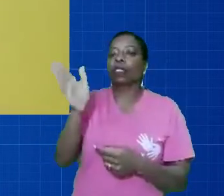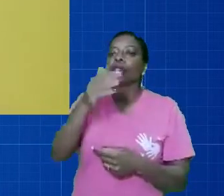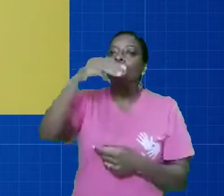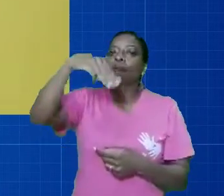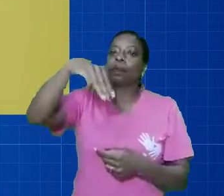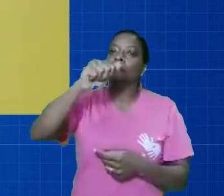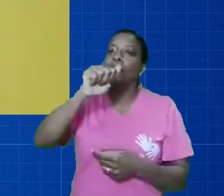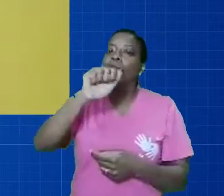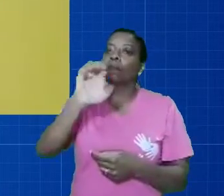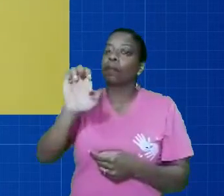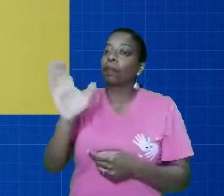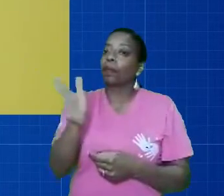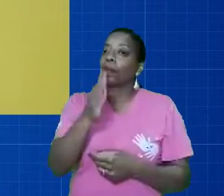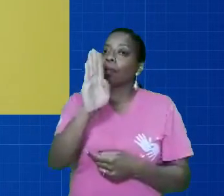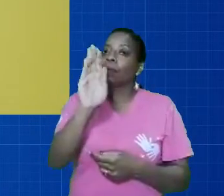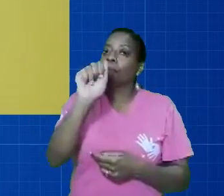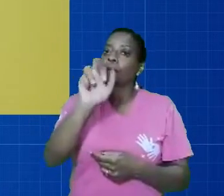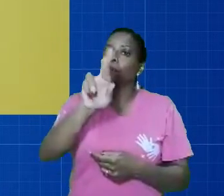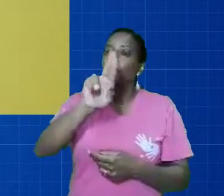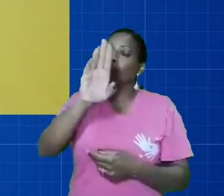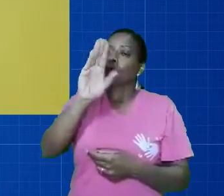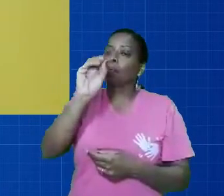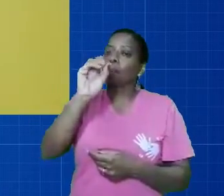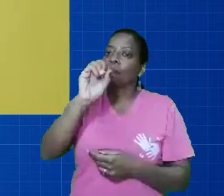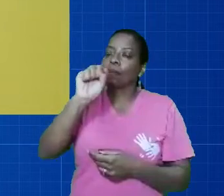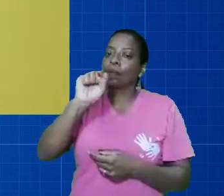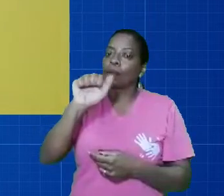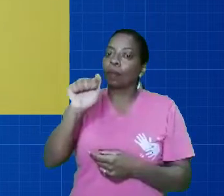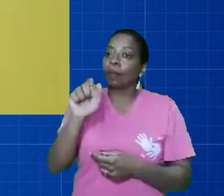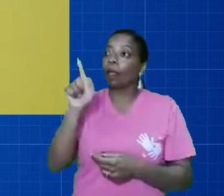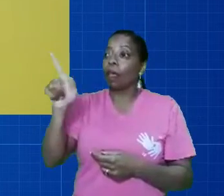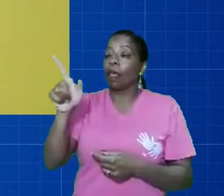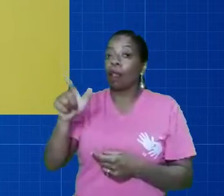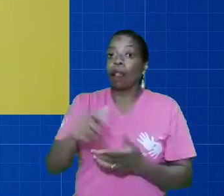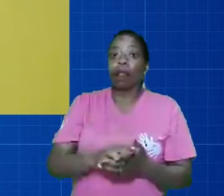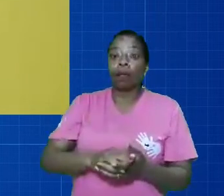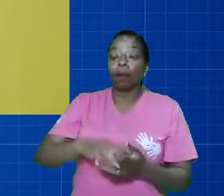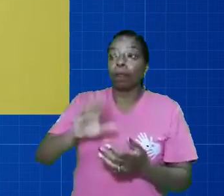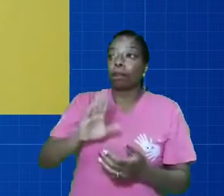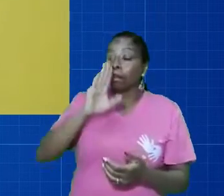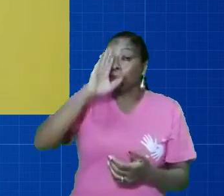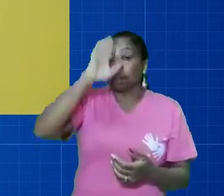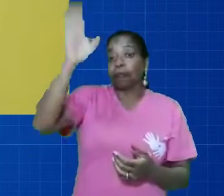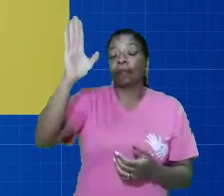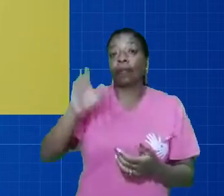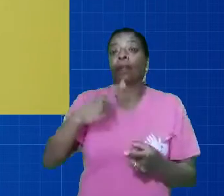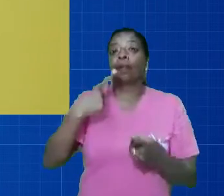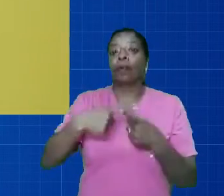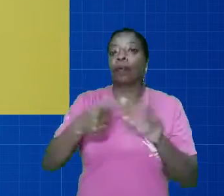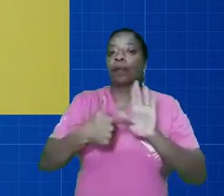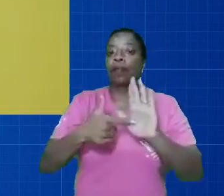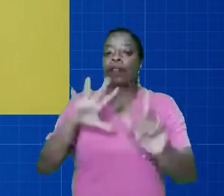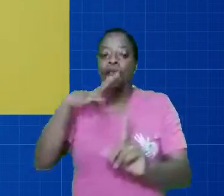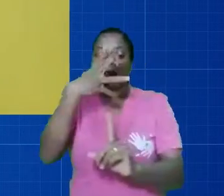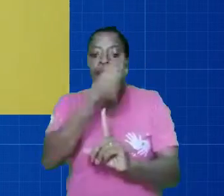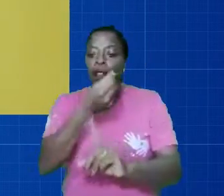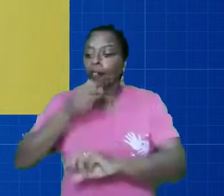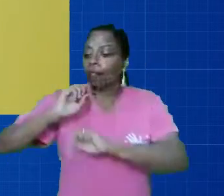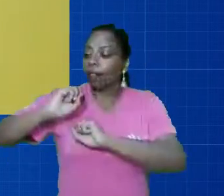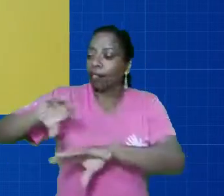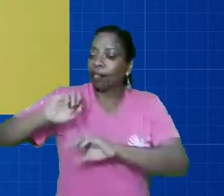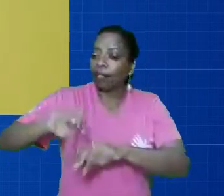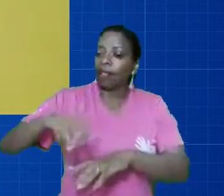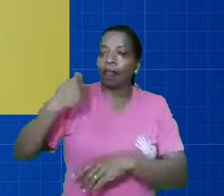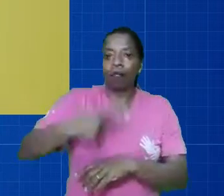arte e educação no país, né? E ela falou dessa ideia dela e nós achamos maravilhosa a